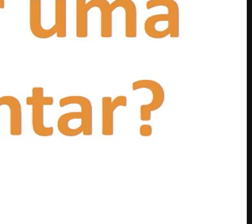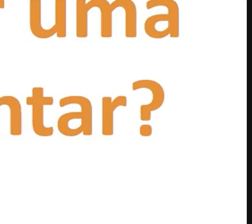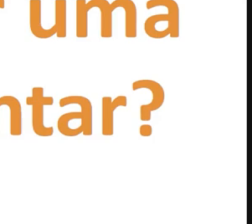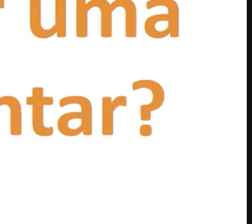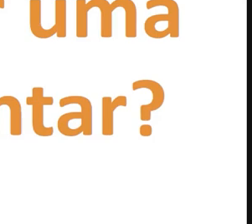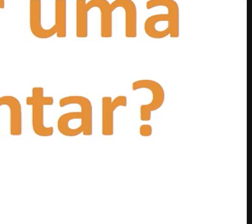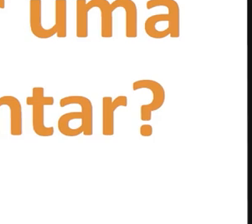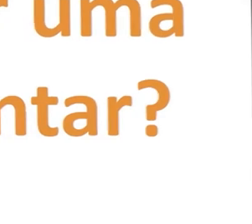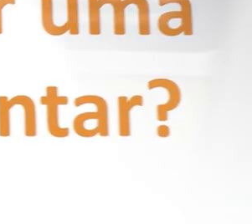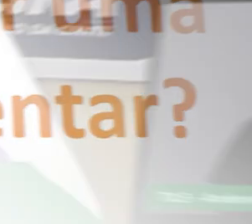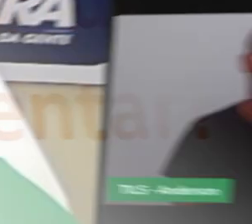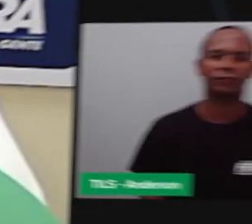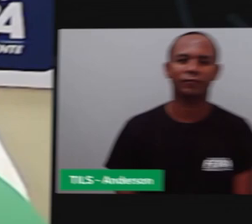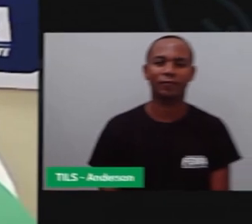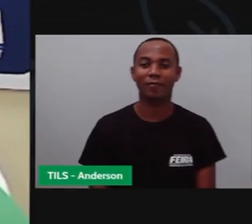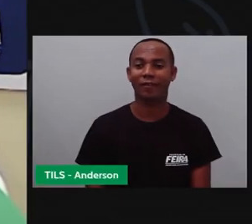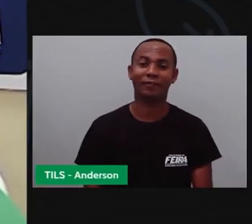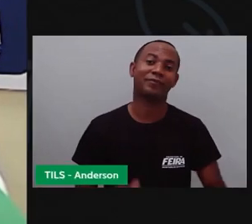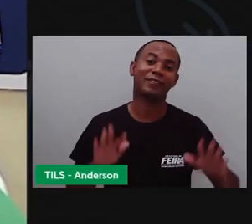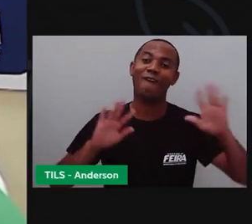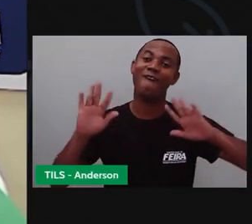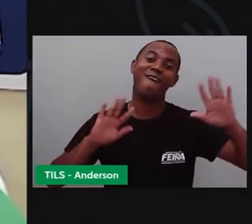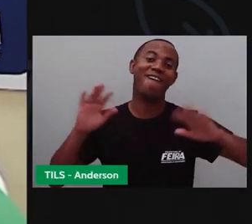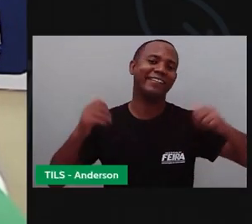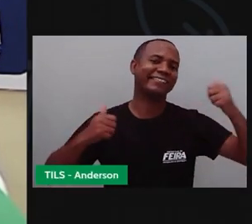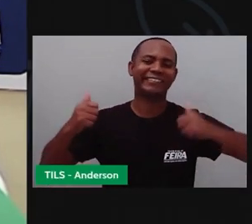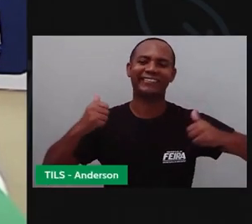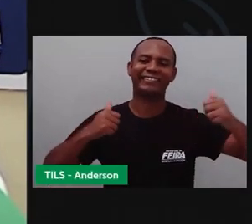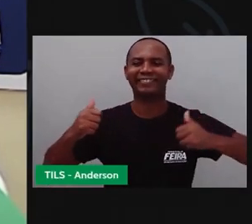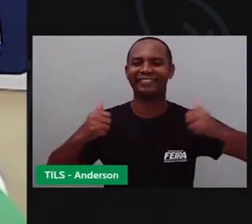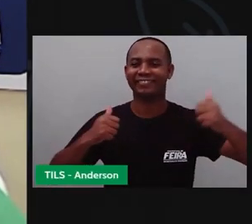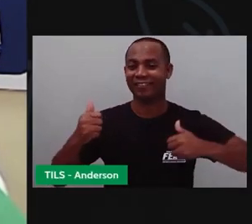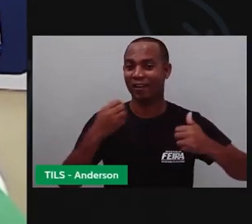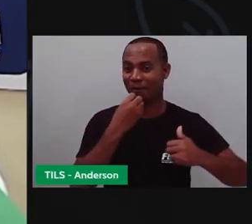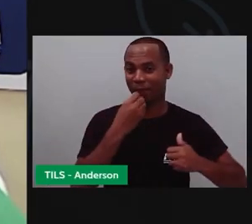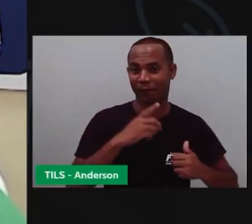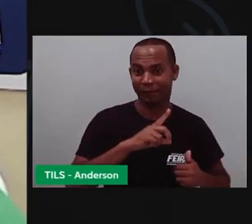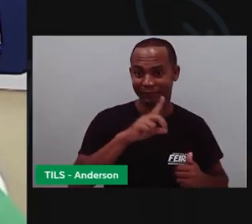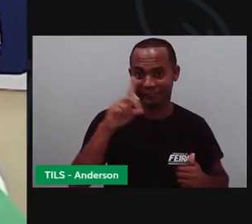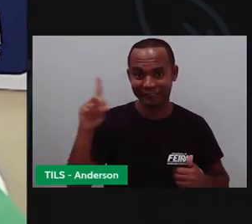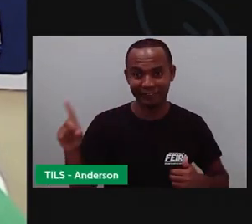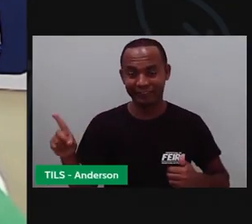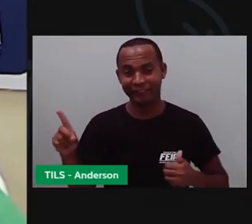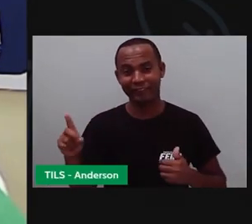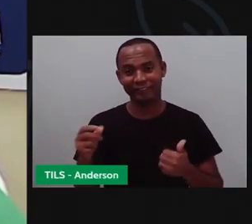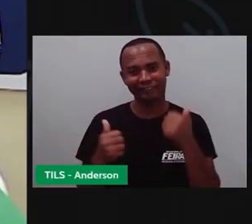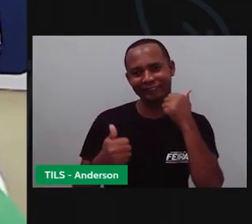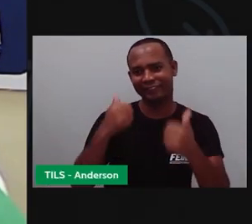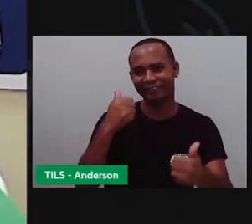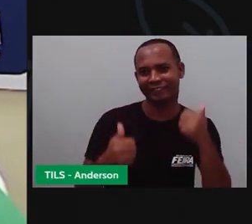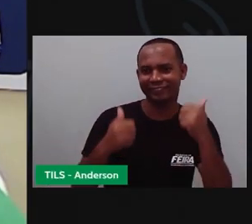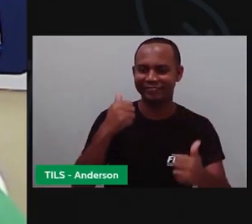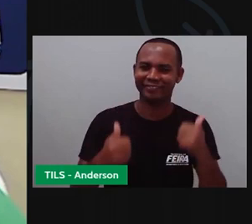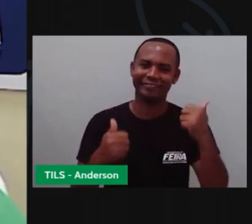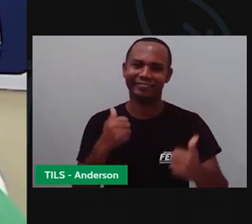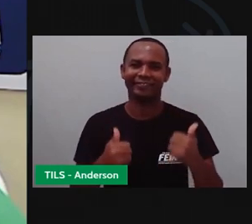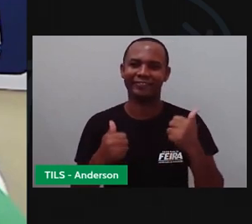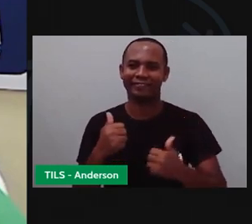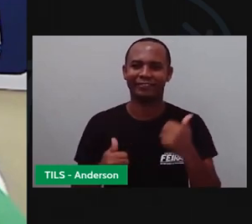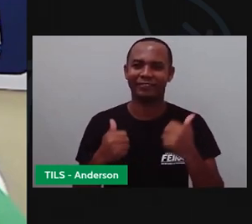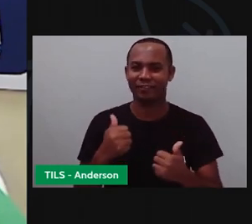fazer essa pirâmide agora oi meus amores Para o Maria aqui com